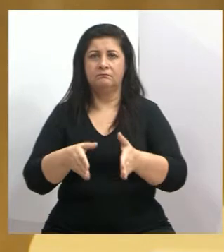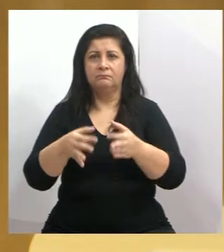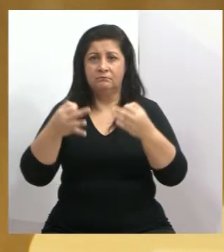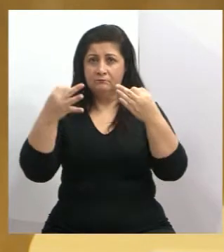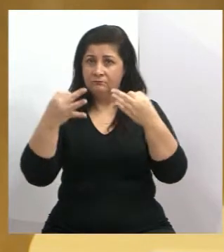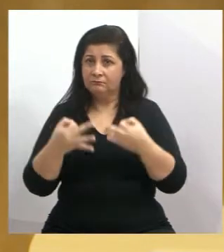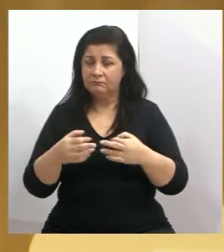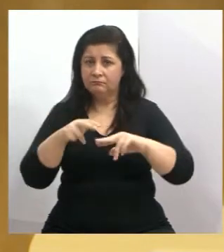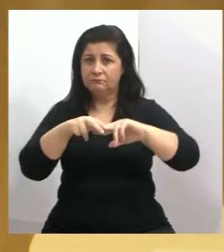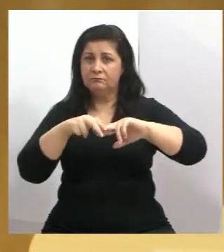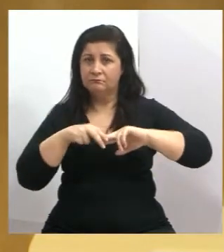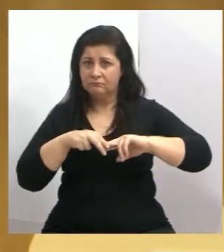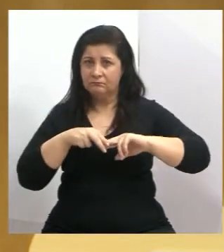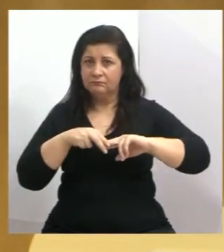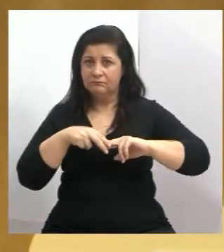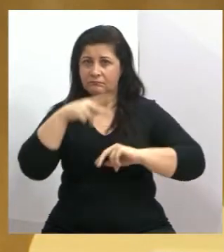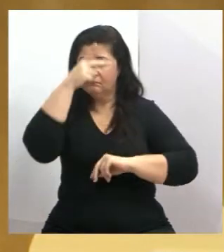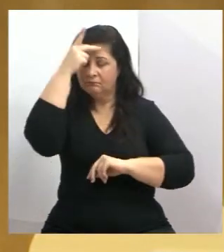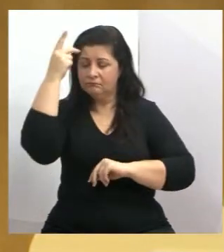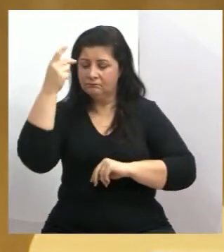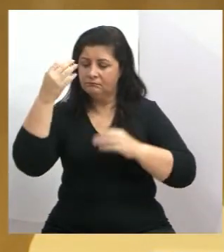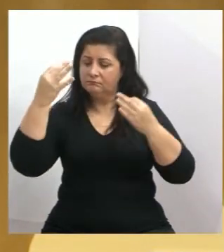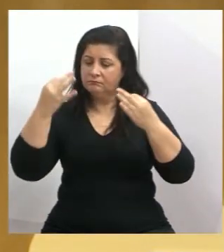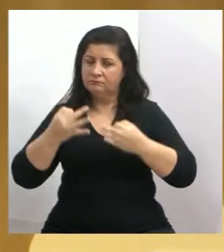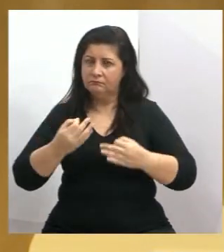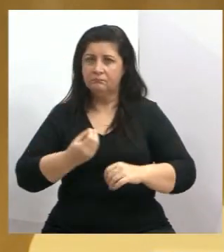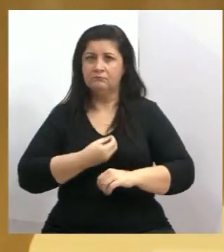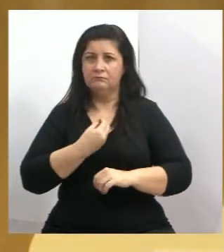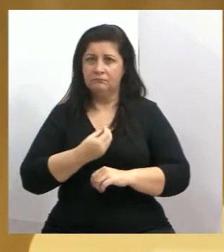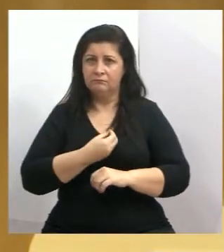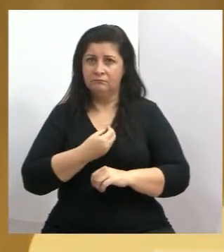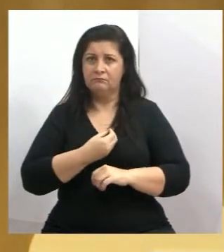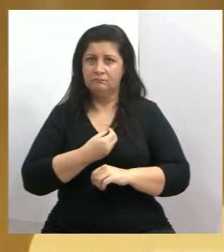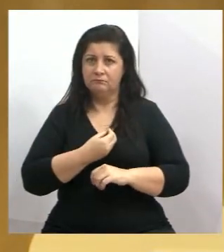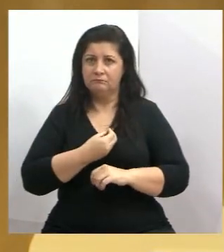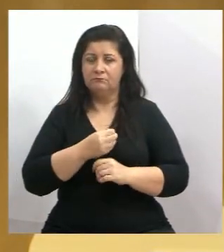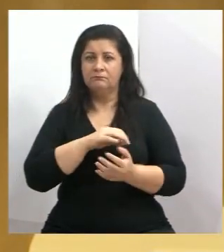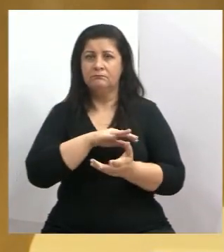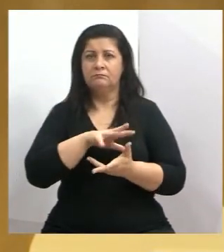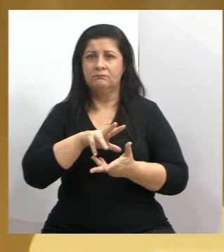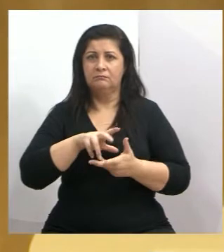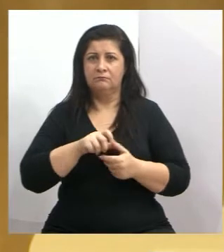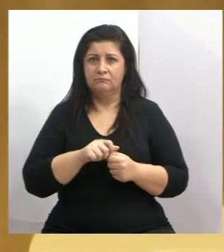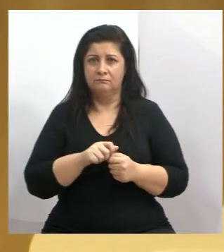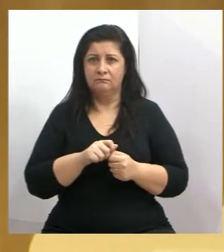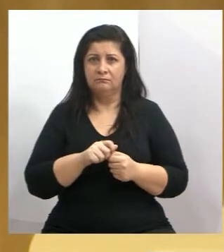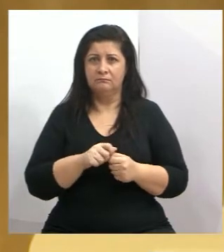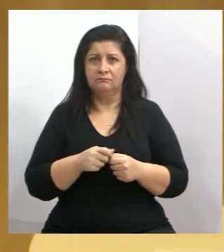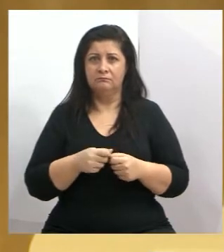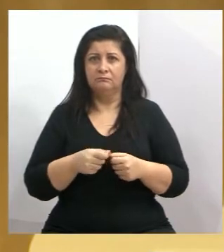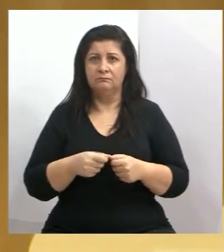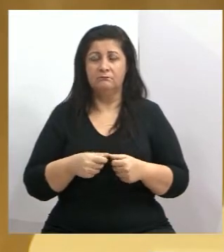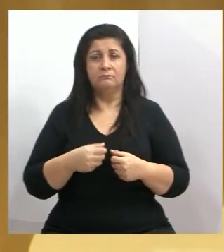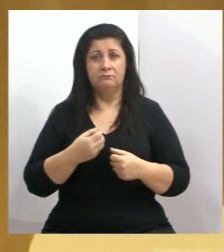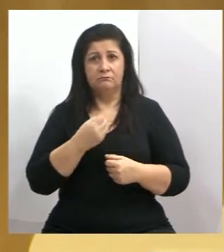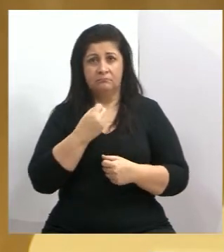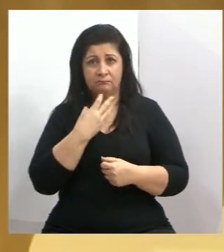pois os justos habitarão na terra e os íntegros nela permanecerão